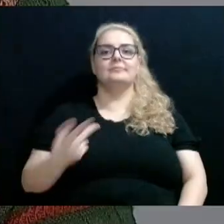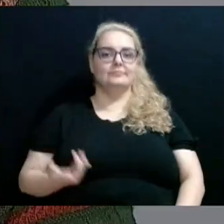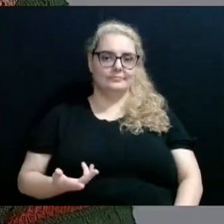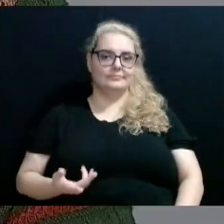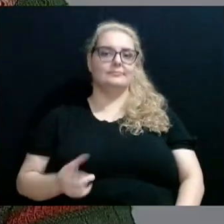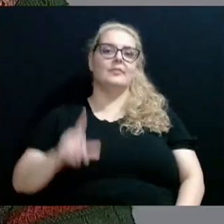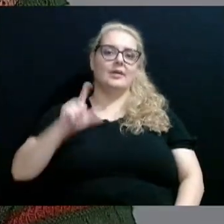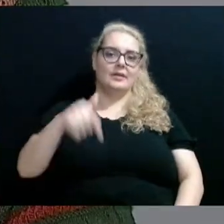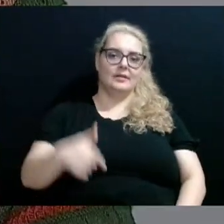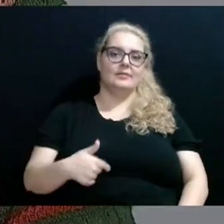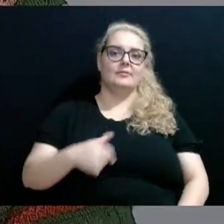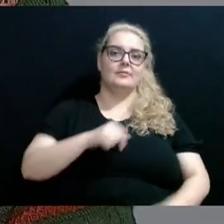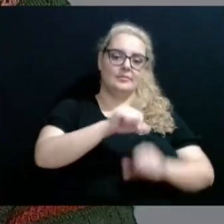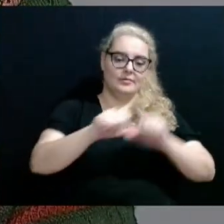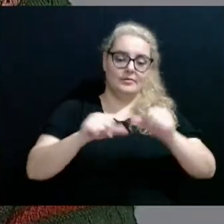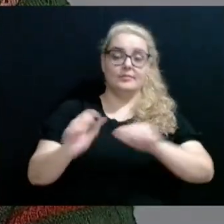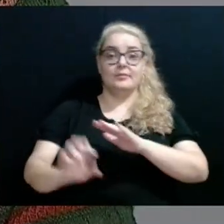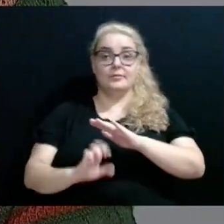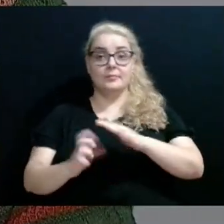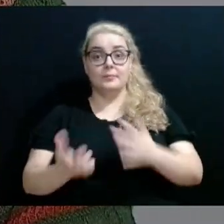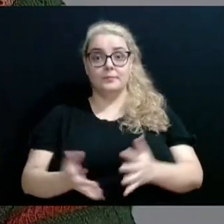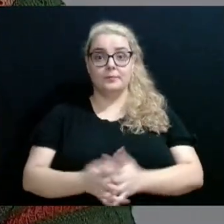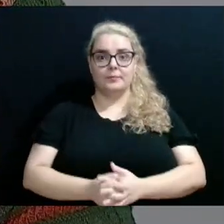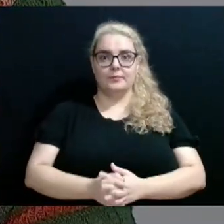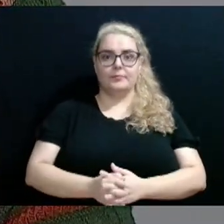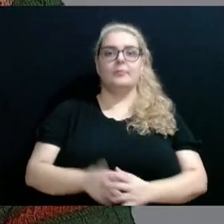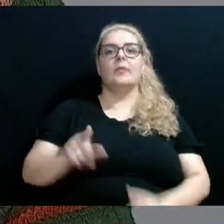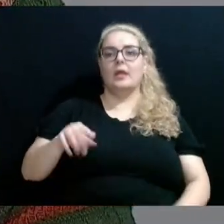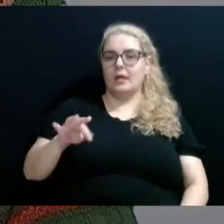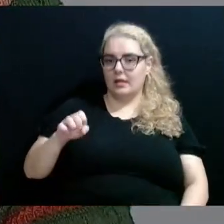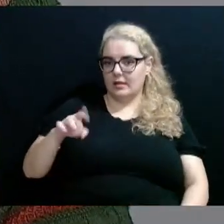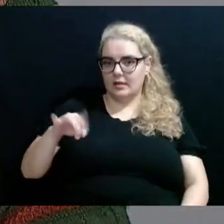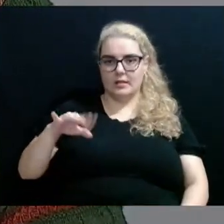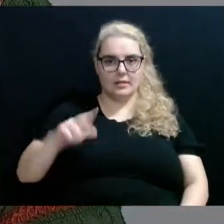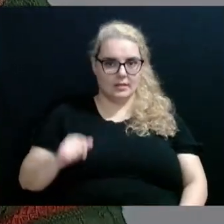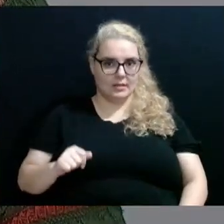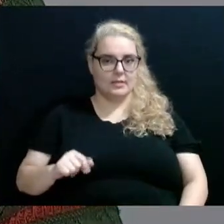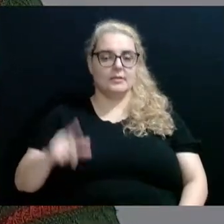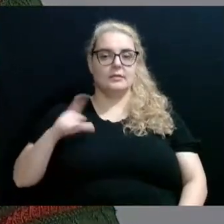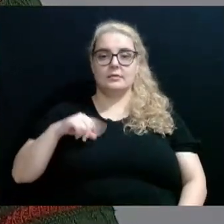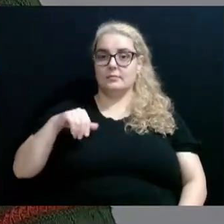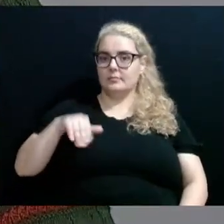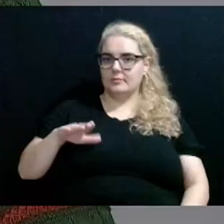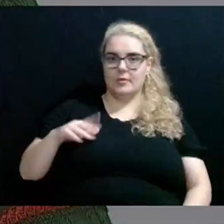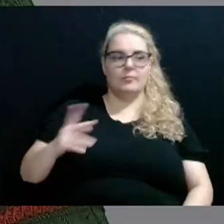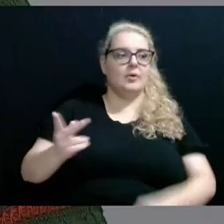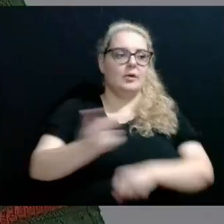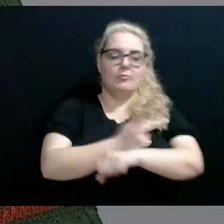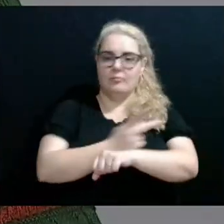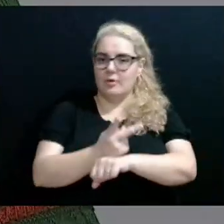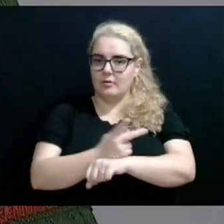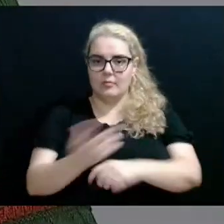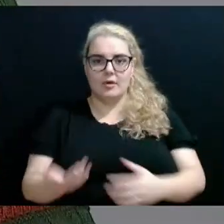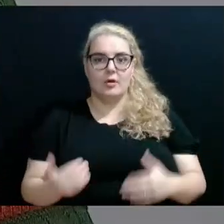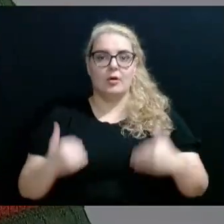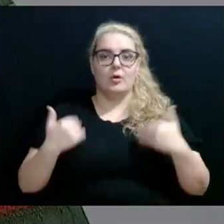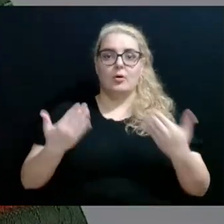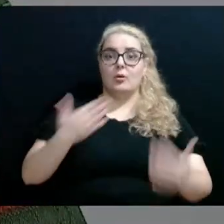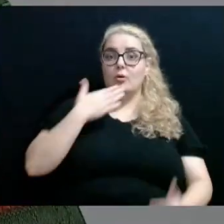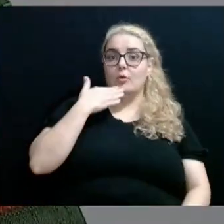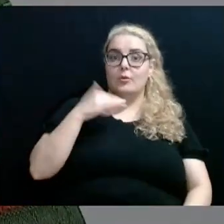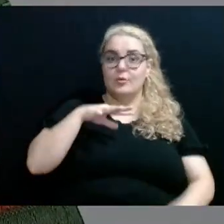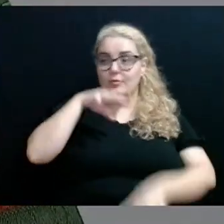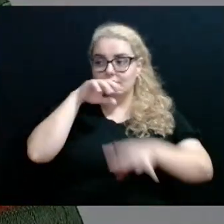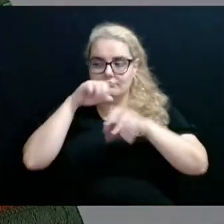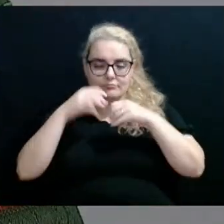foram transformando isso em negócio. É tendência, cada vez mais a gente tem a busca de quais são os melhores cheirinhos para a